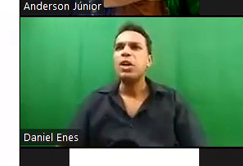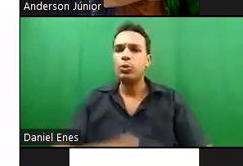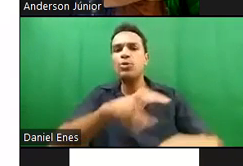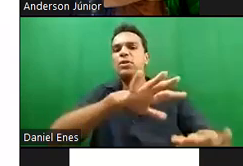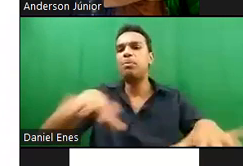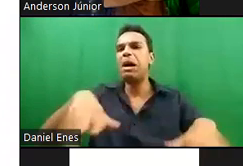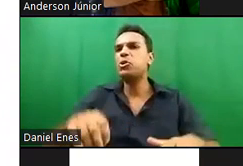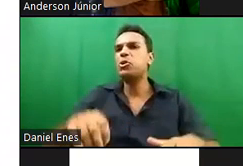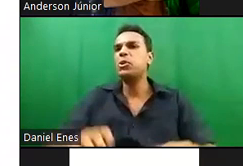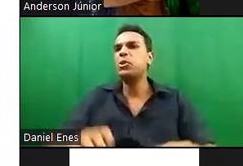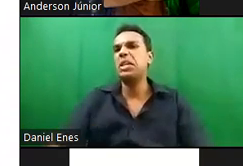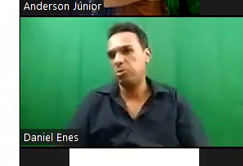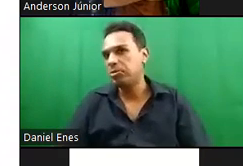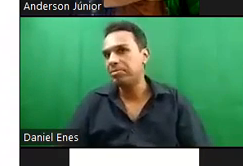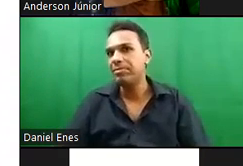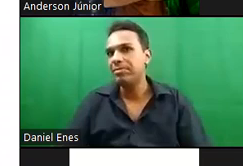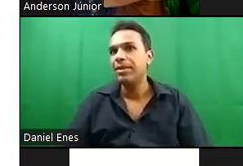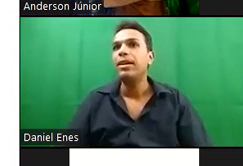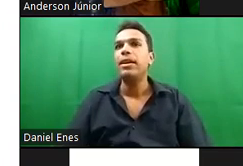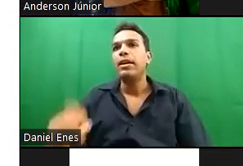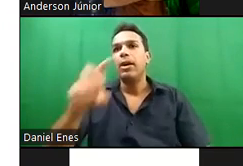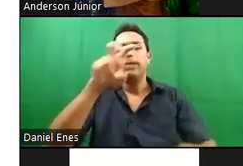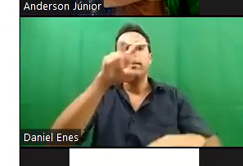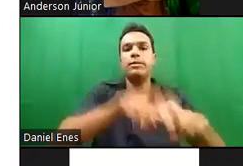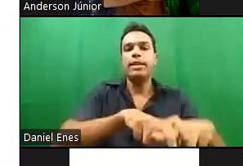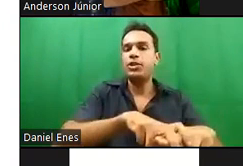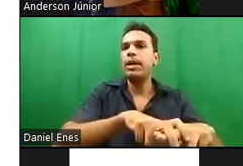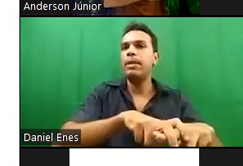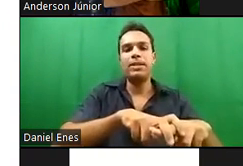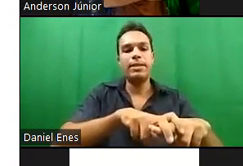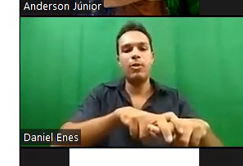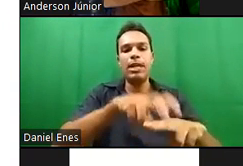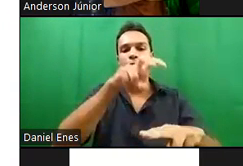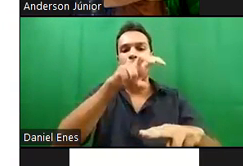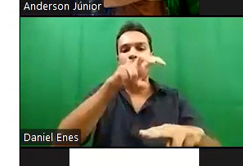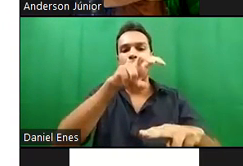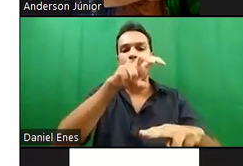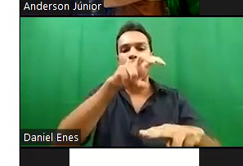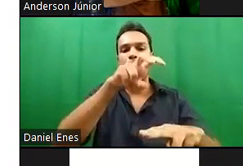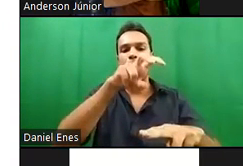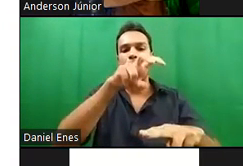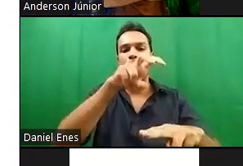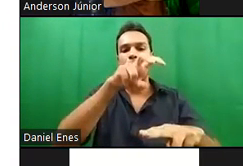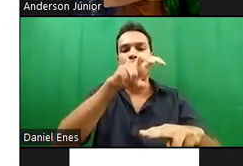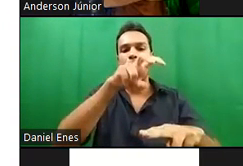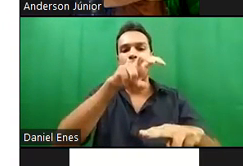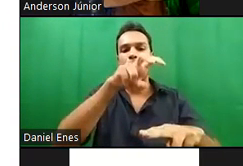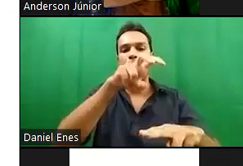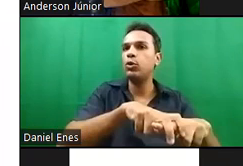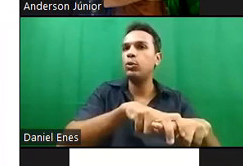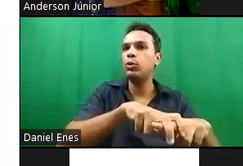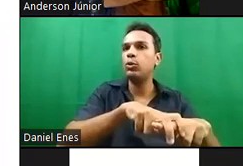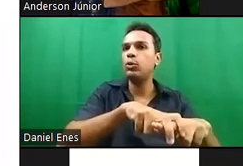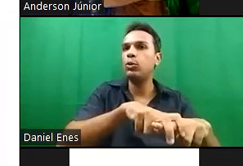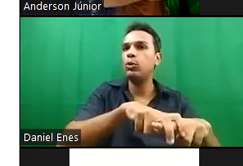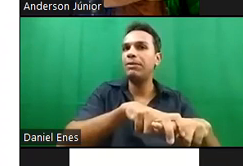Eu estou usando o espaço neutro. Certinho, a repetição. Olha só. Eu fiz um